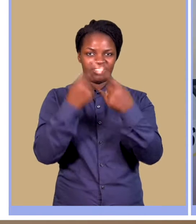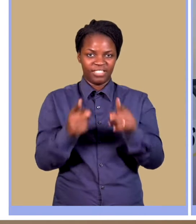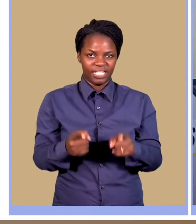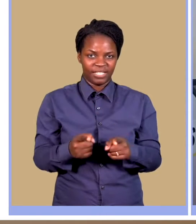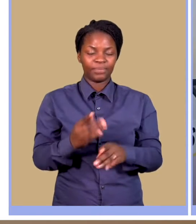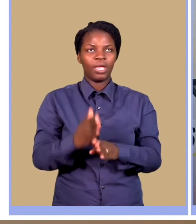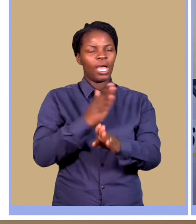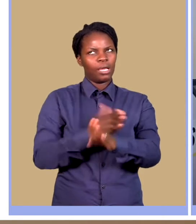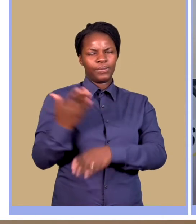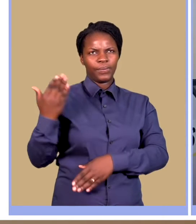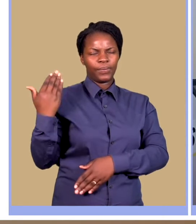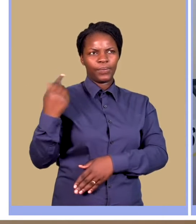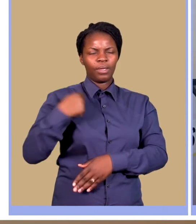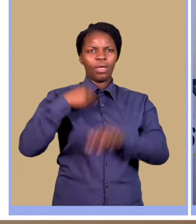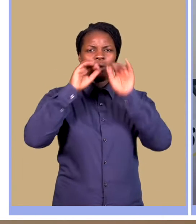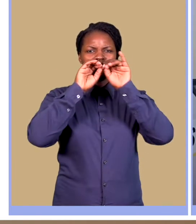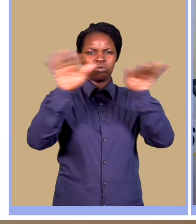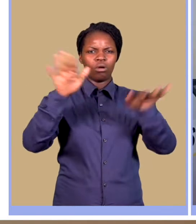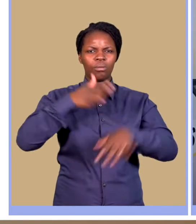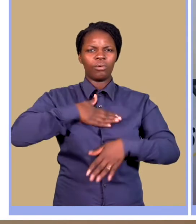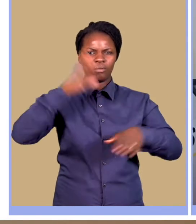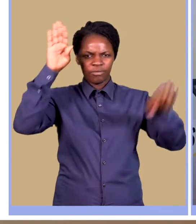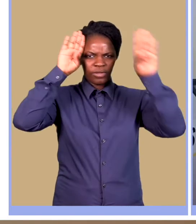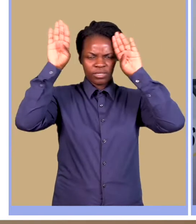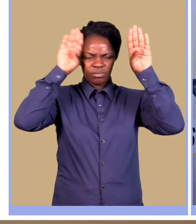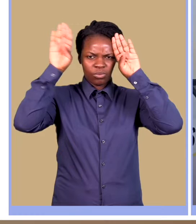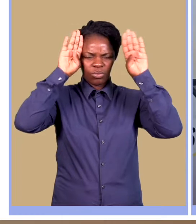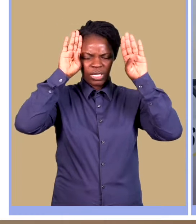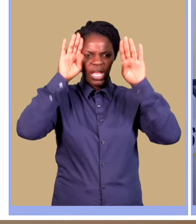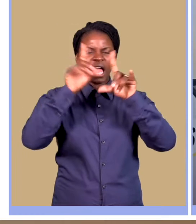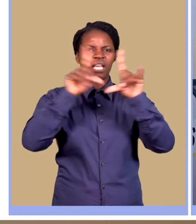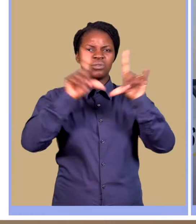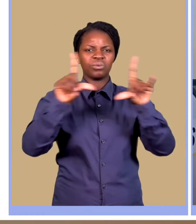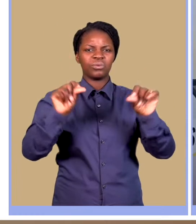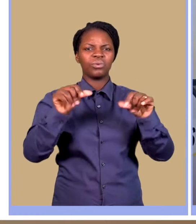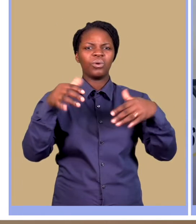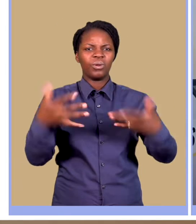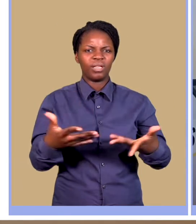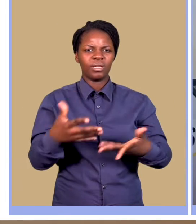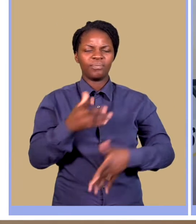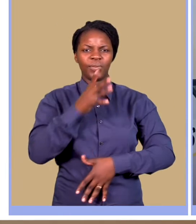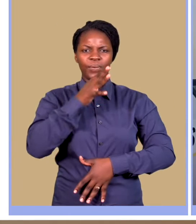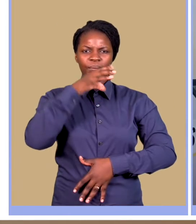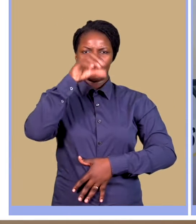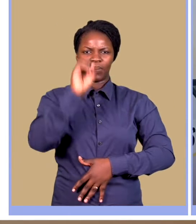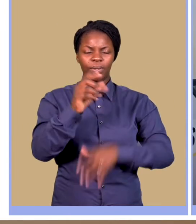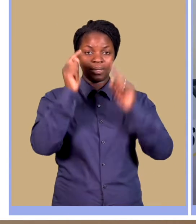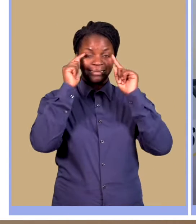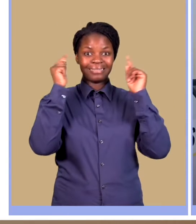do post visual que está a abranger nessa campanha eleitoral, isso por causa da